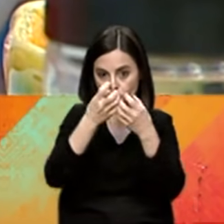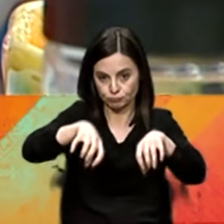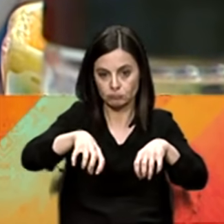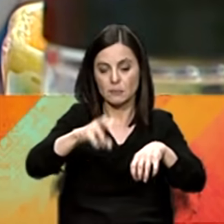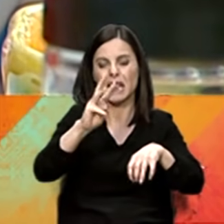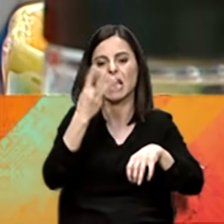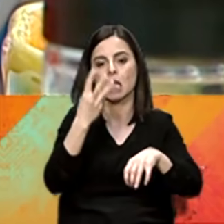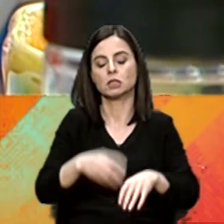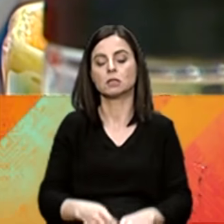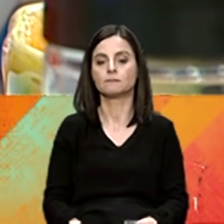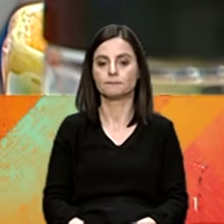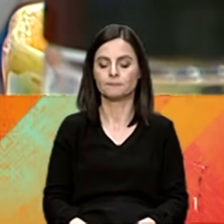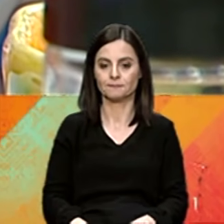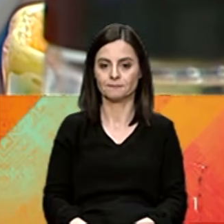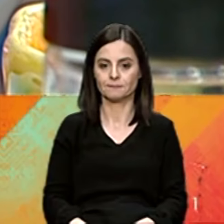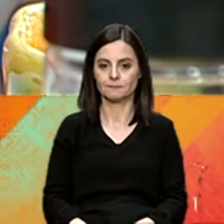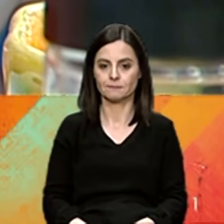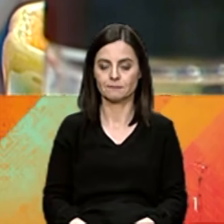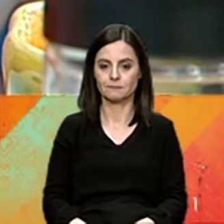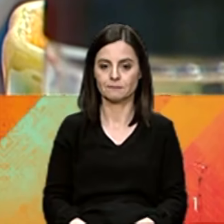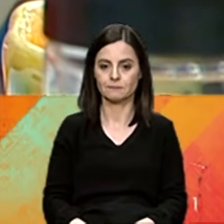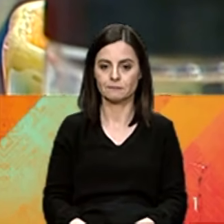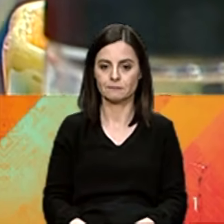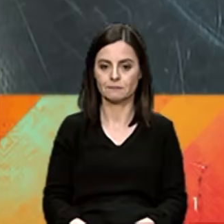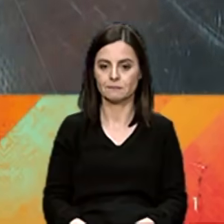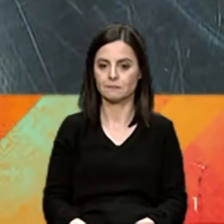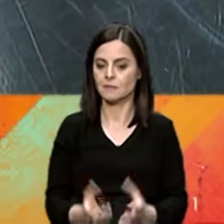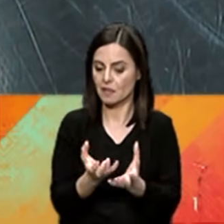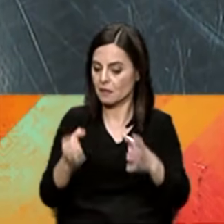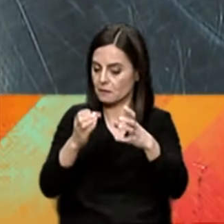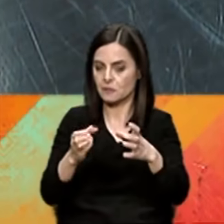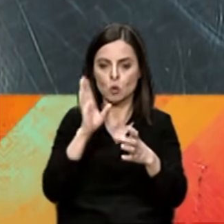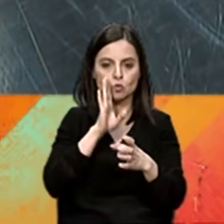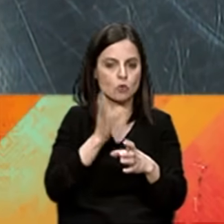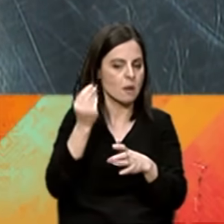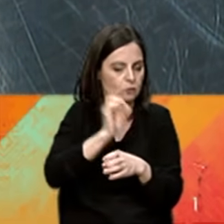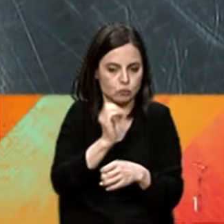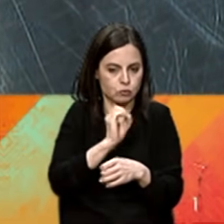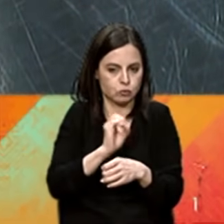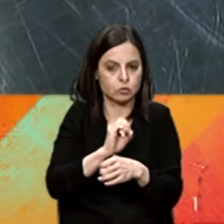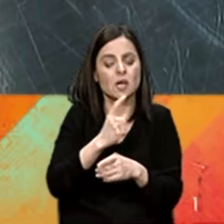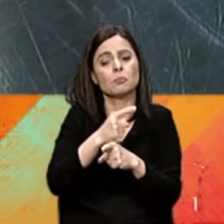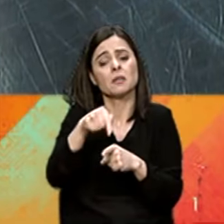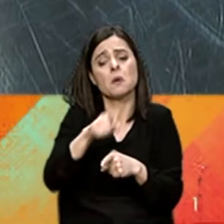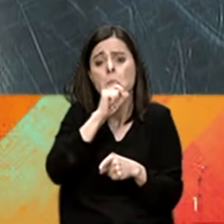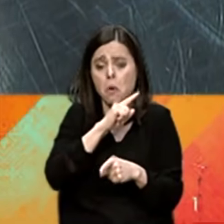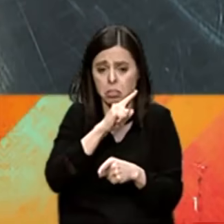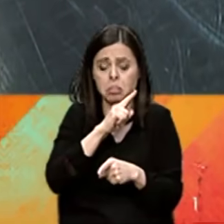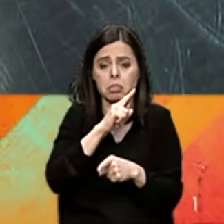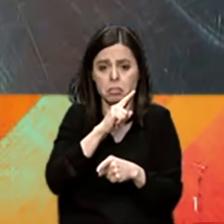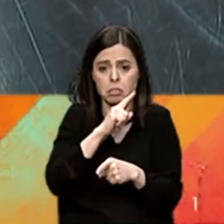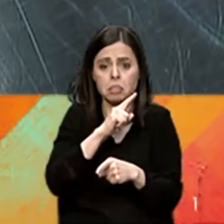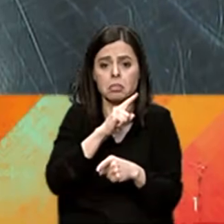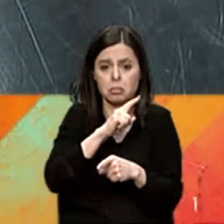ver, e não vamos sujar mais nenhum recipiente, porque esta receita até poderiam já ter feito os